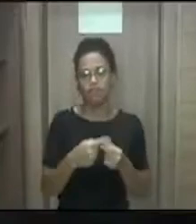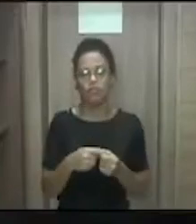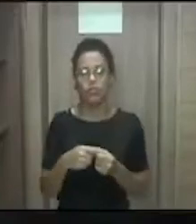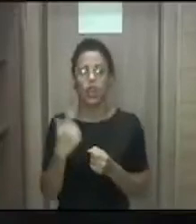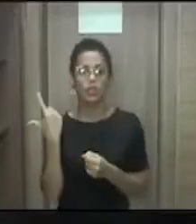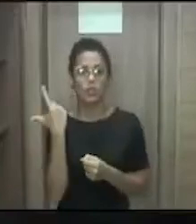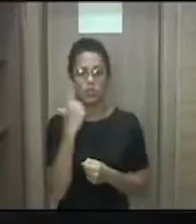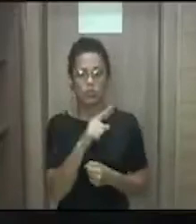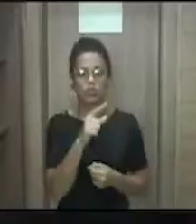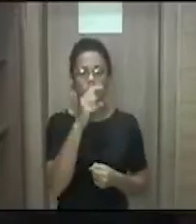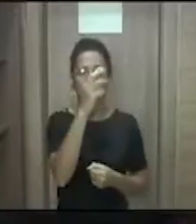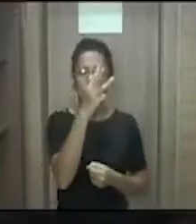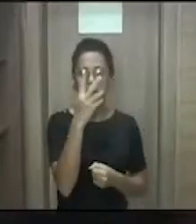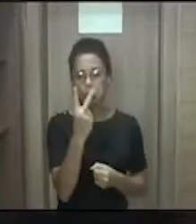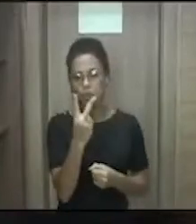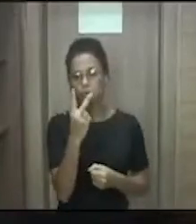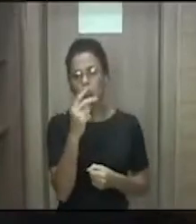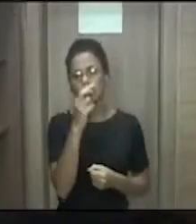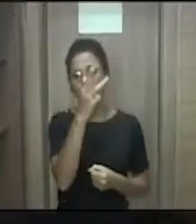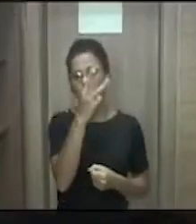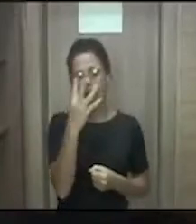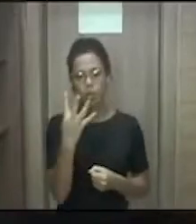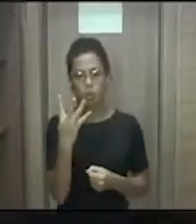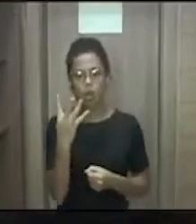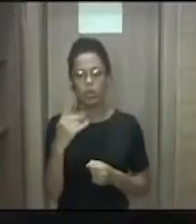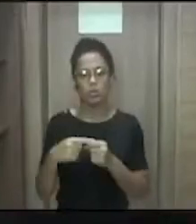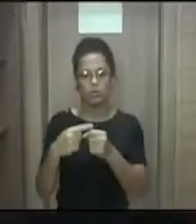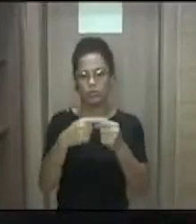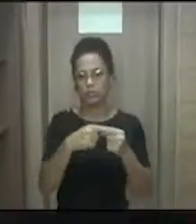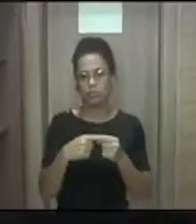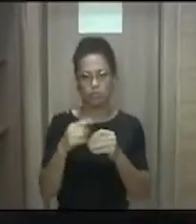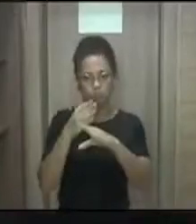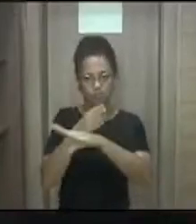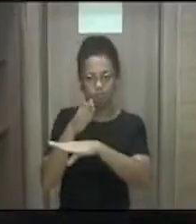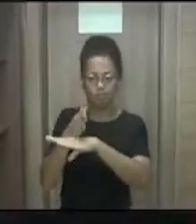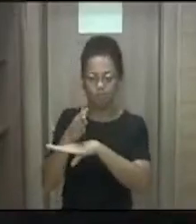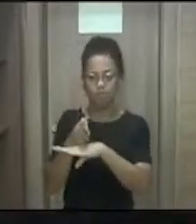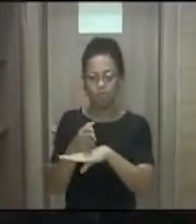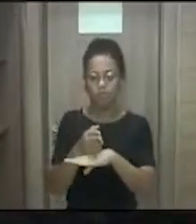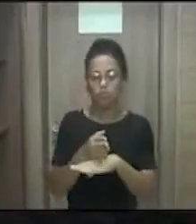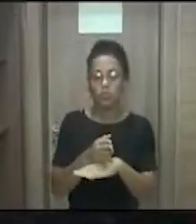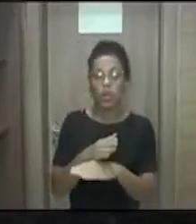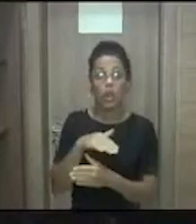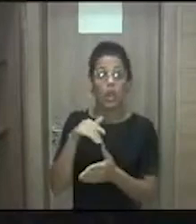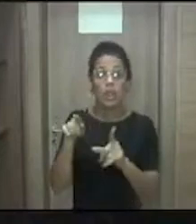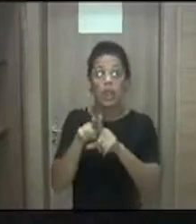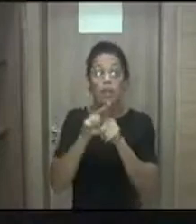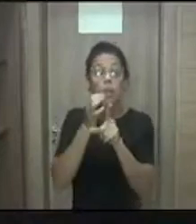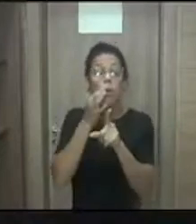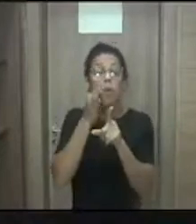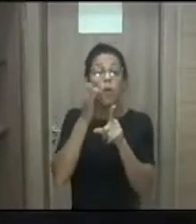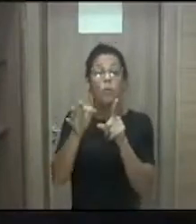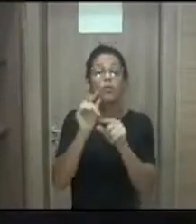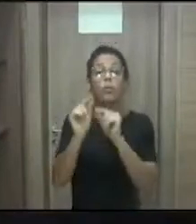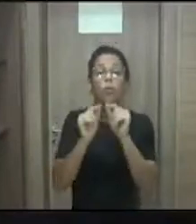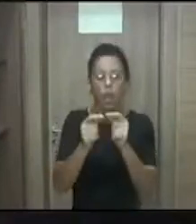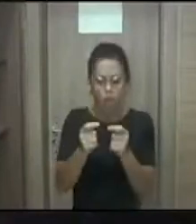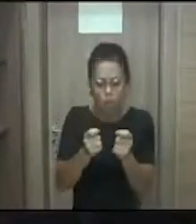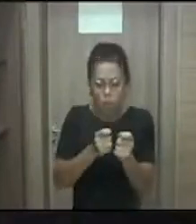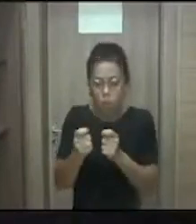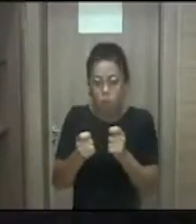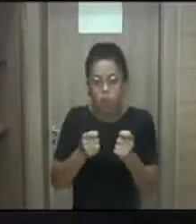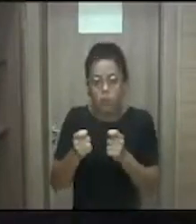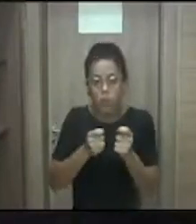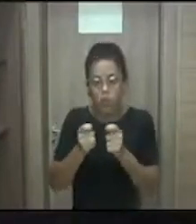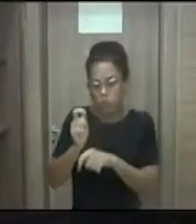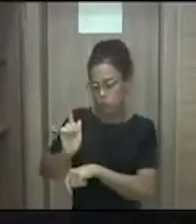32, 34 municípios. E, por último, eu só queria comentar a questão do controle da